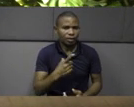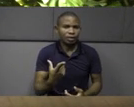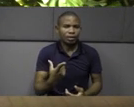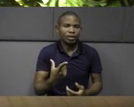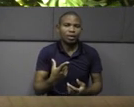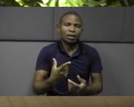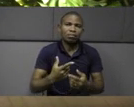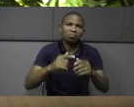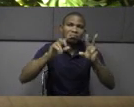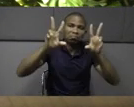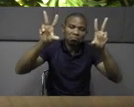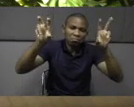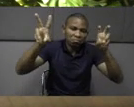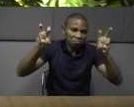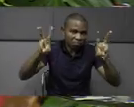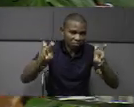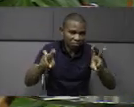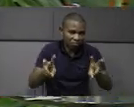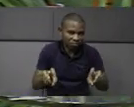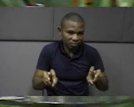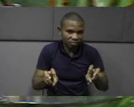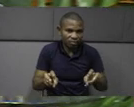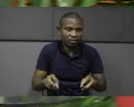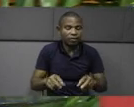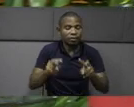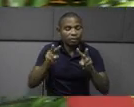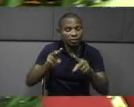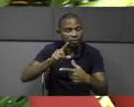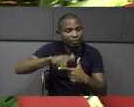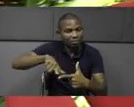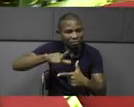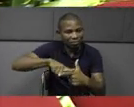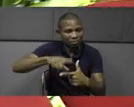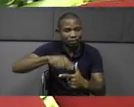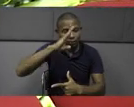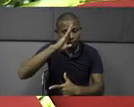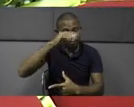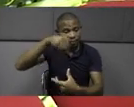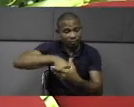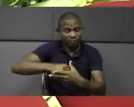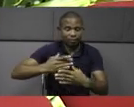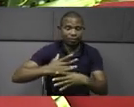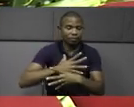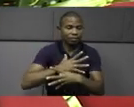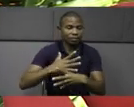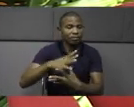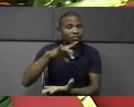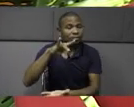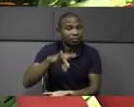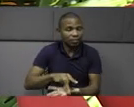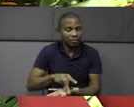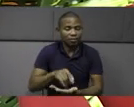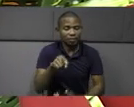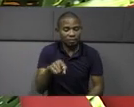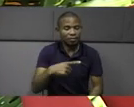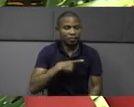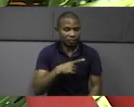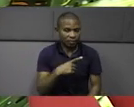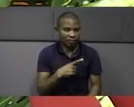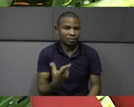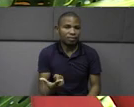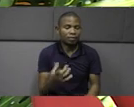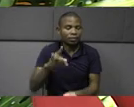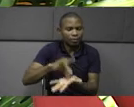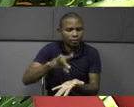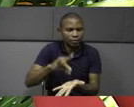pontuam os nossos problemas principais da cidade que de fato a descolada aí é a realidade concreta de